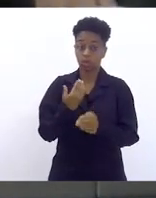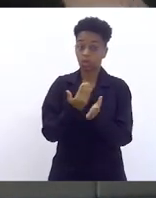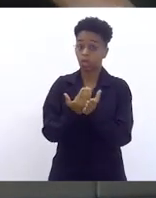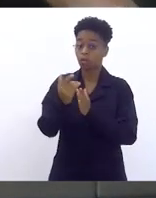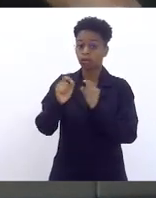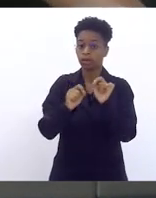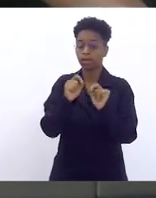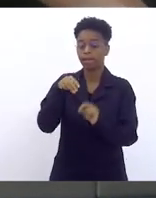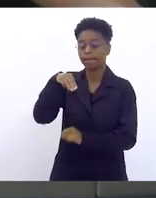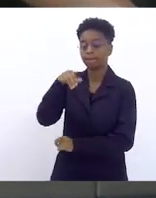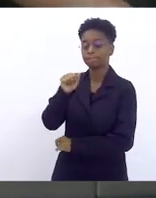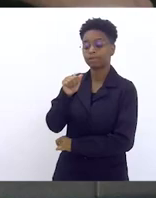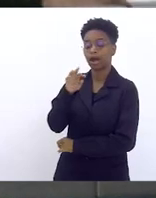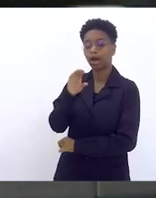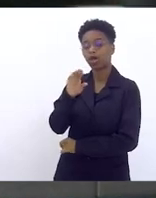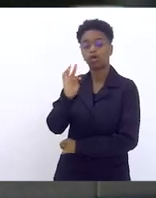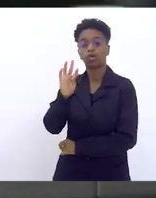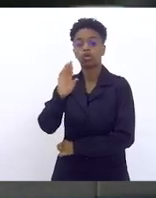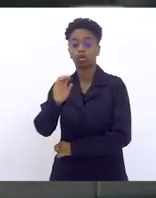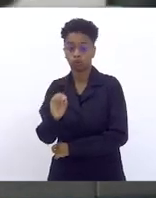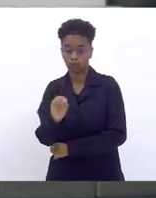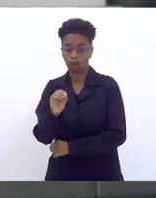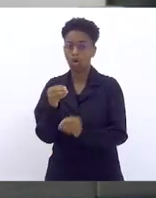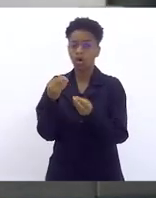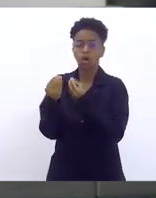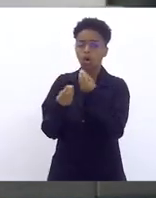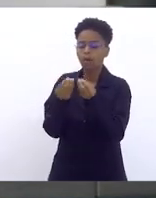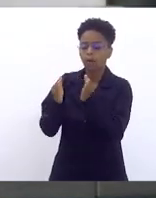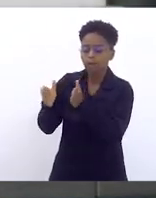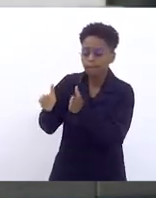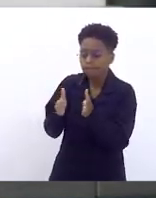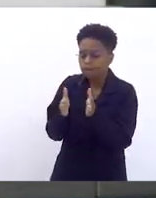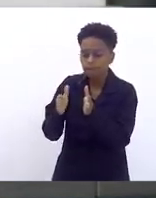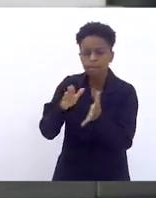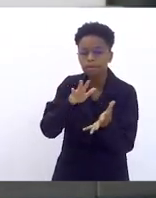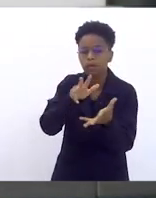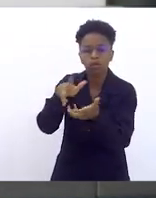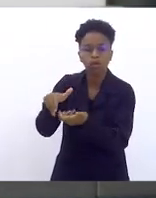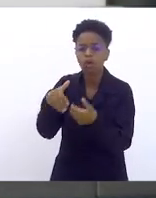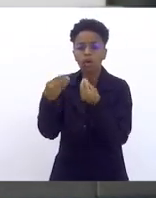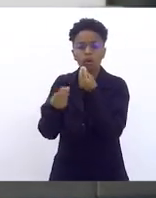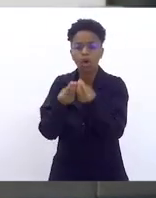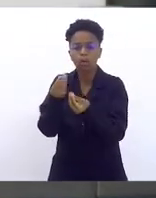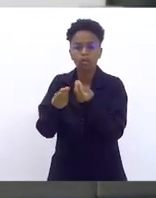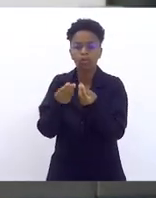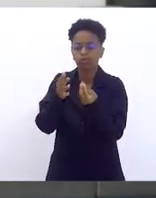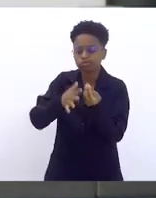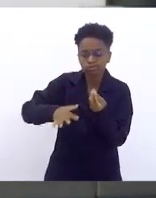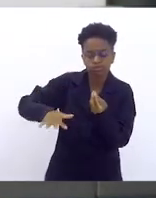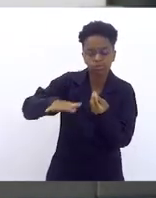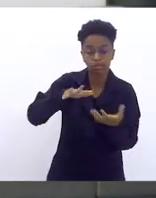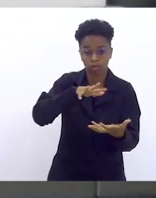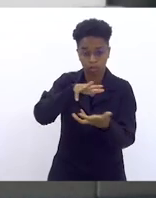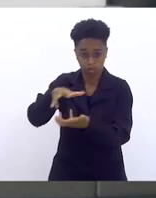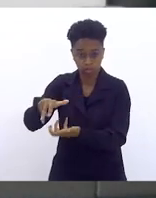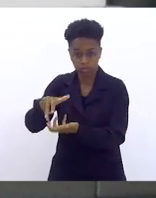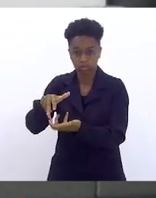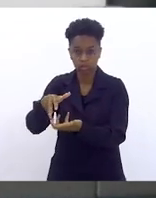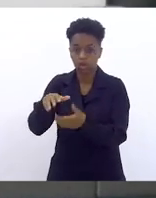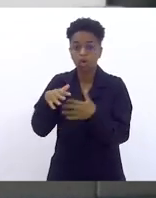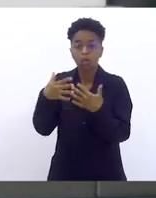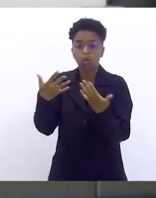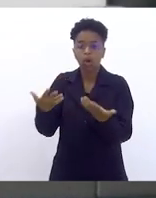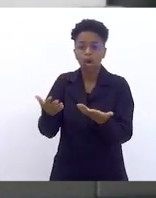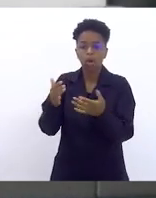tendências ou seja para onde caminha o mundo e nós vamos depois detalhar cada cada assunto desse para onde caminho